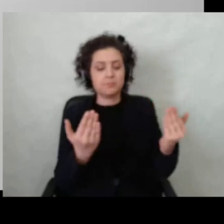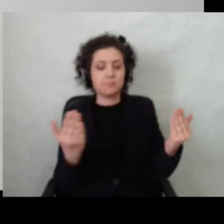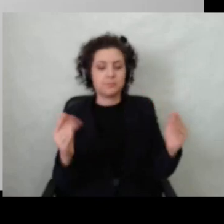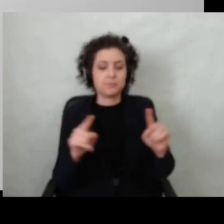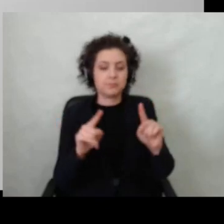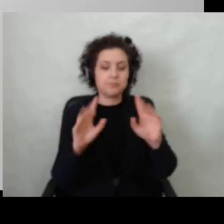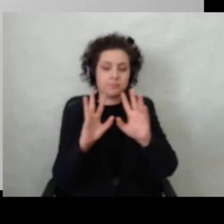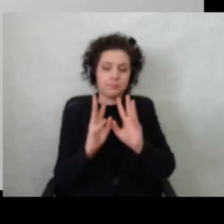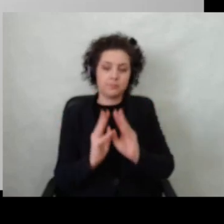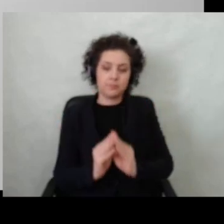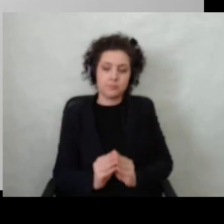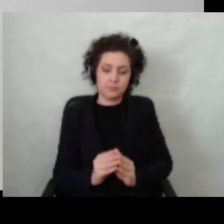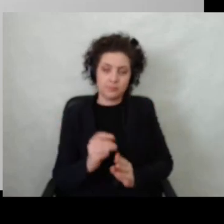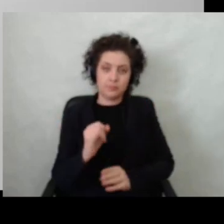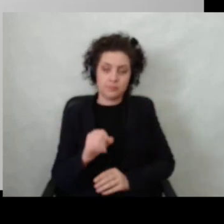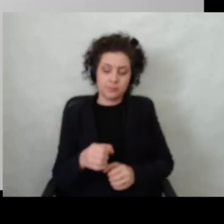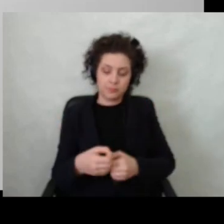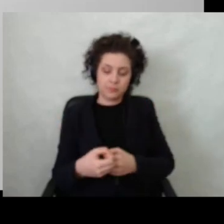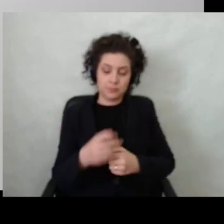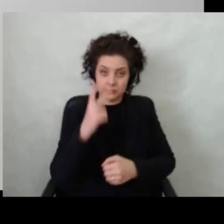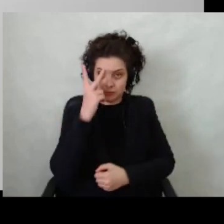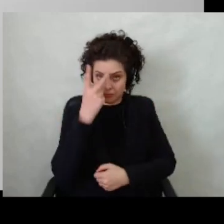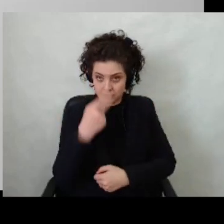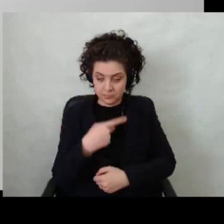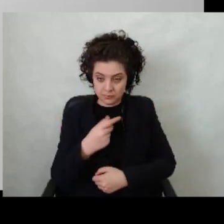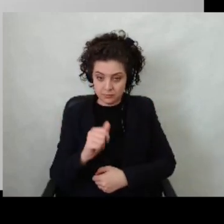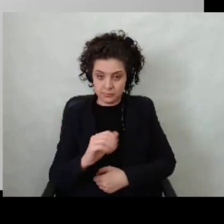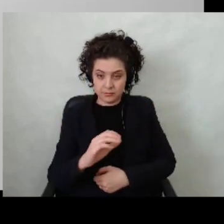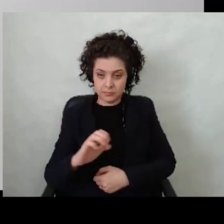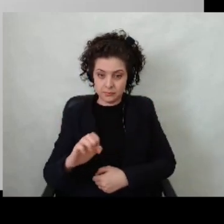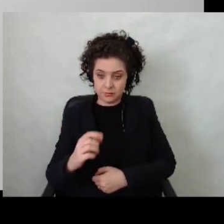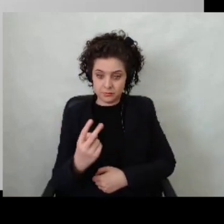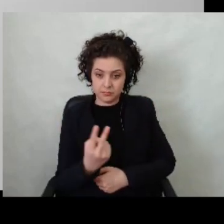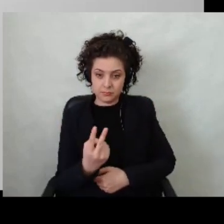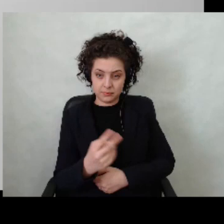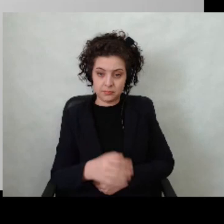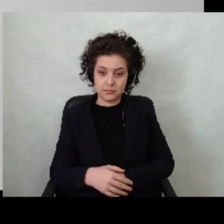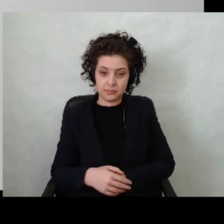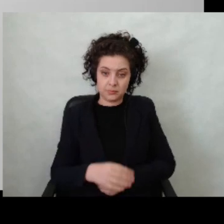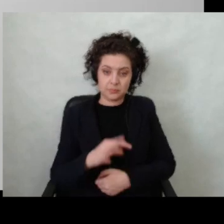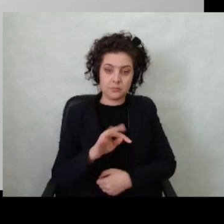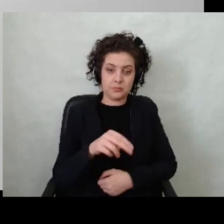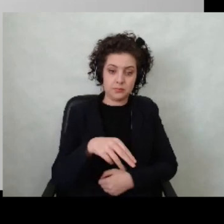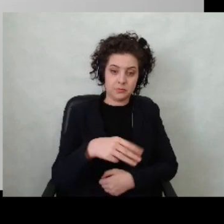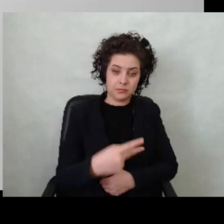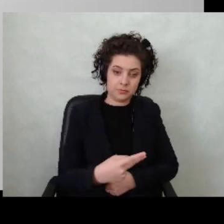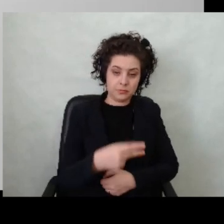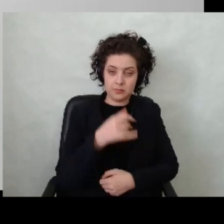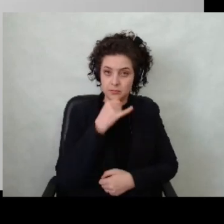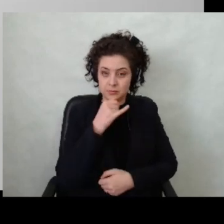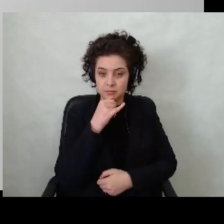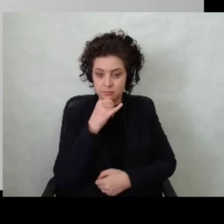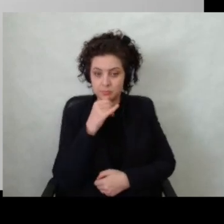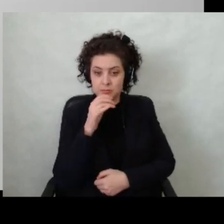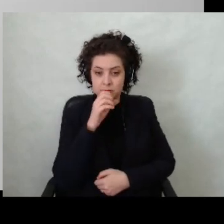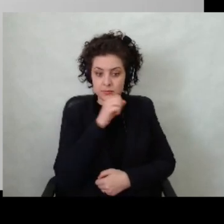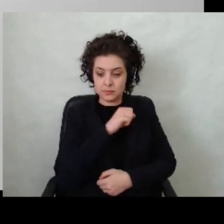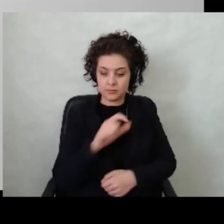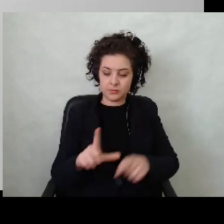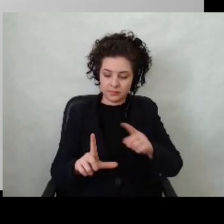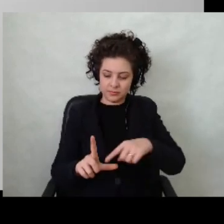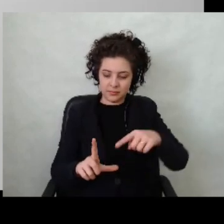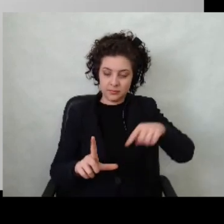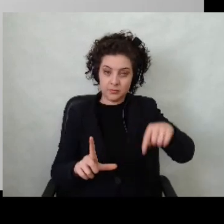célula tem uma alta expressão de ACE2 e TMP, como é o caso dessa população de cinética rápida, realmente